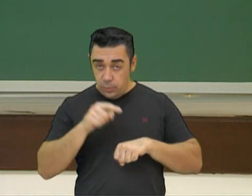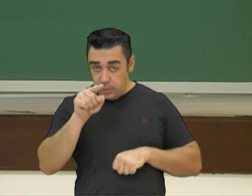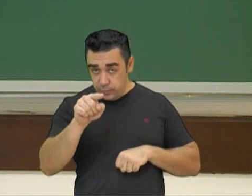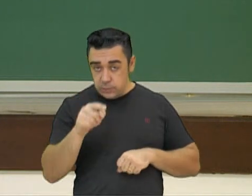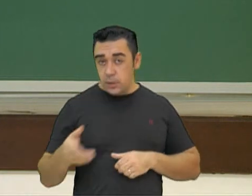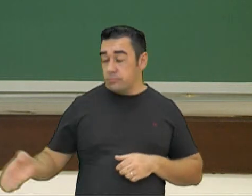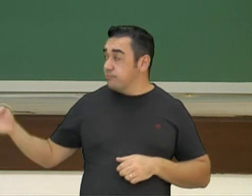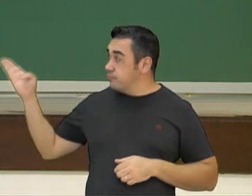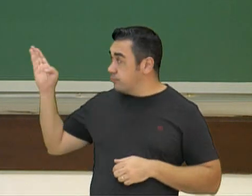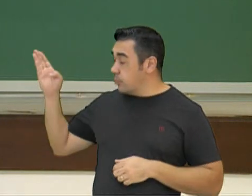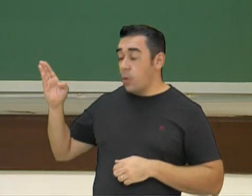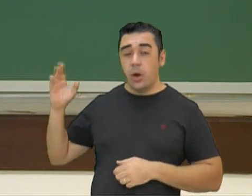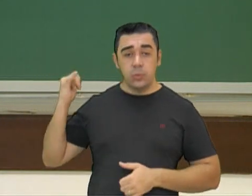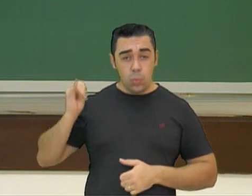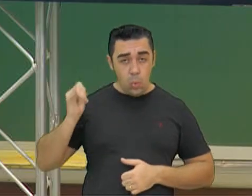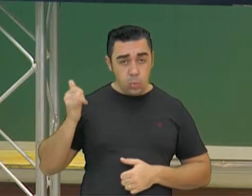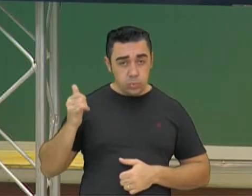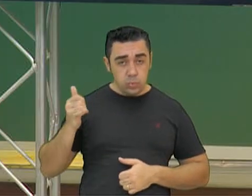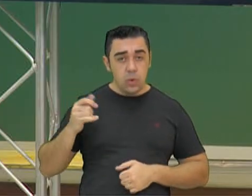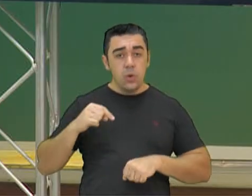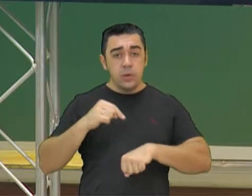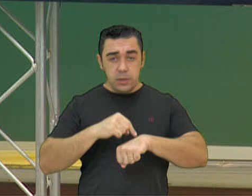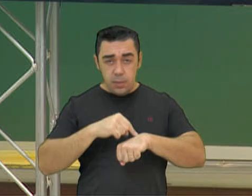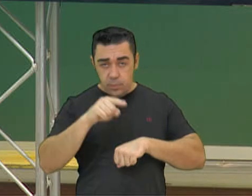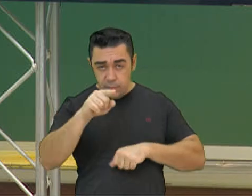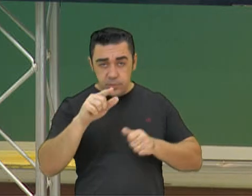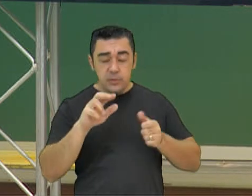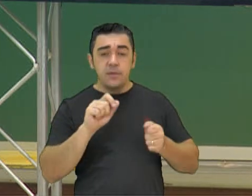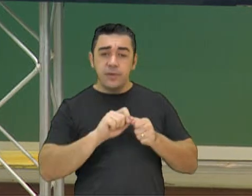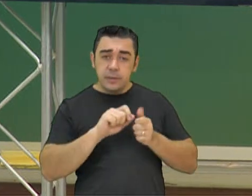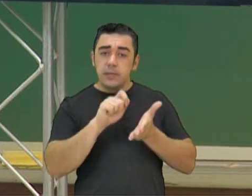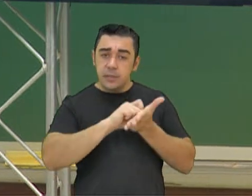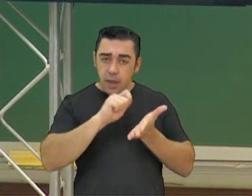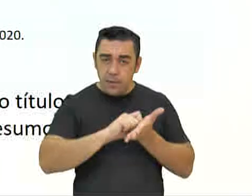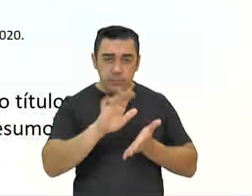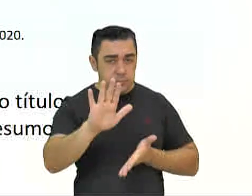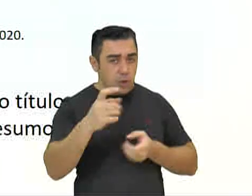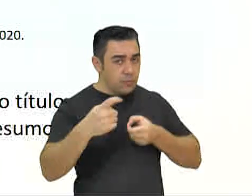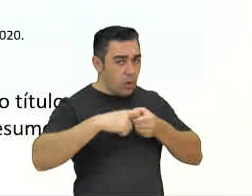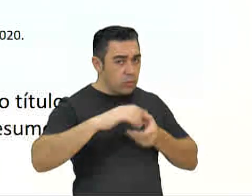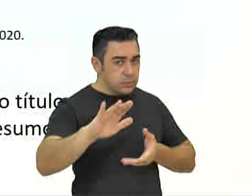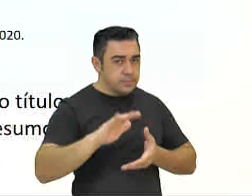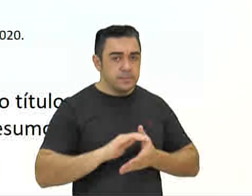né, o conto inteiro e alguns minutos para vocês realmente escrevam e a gente já volta.